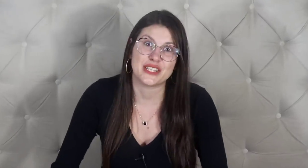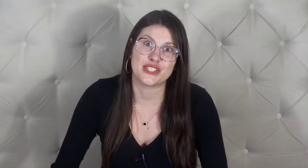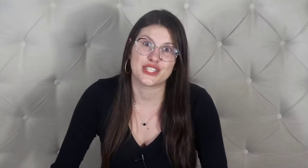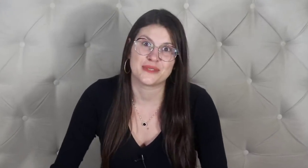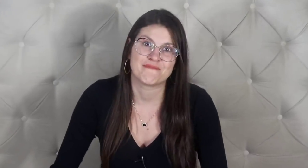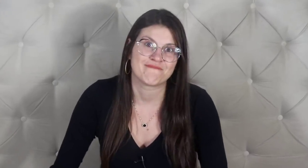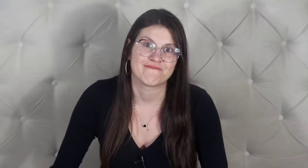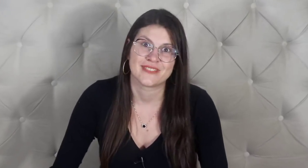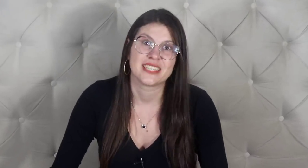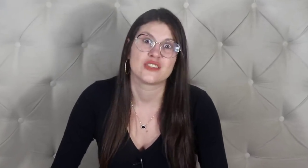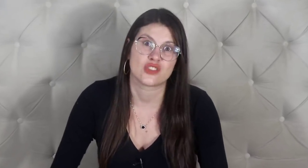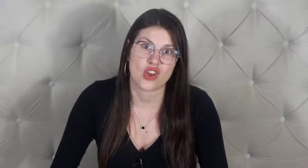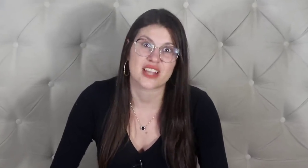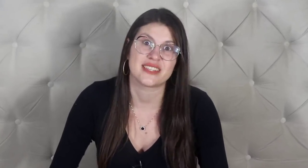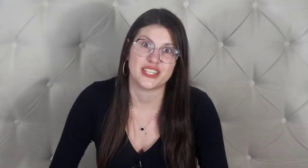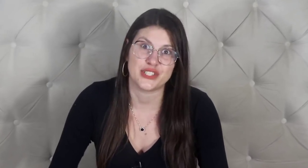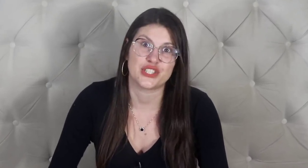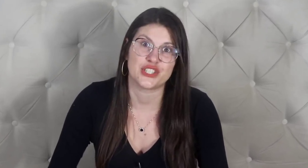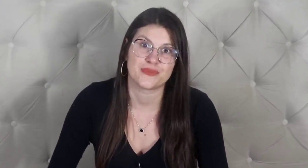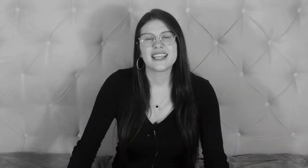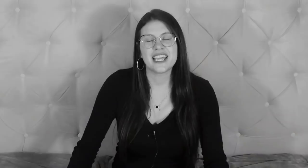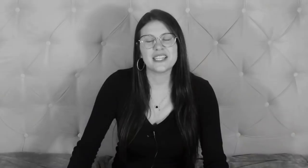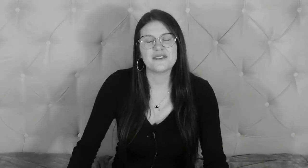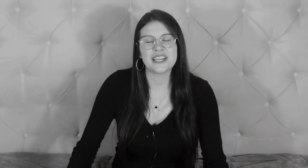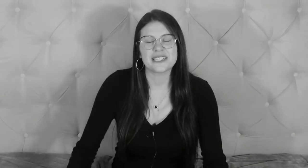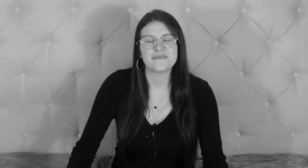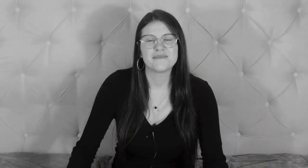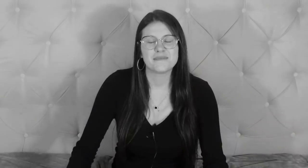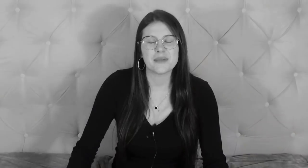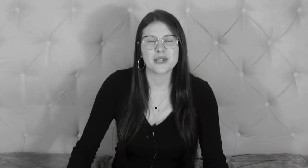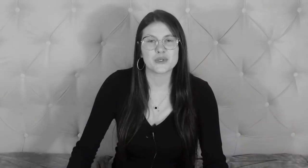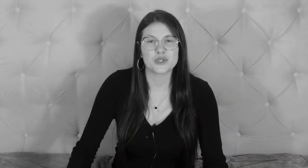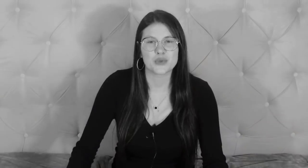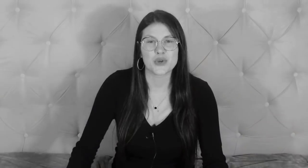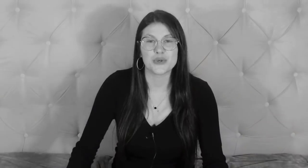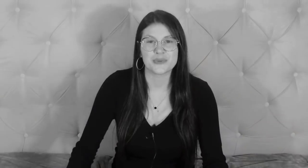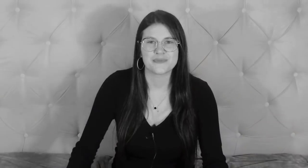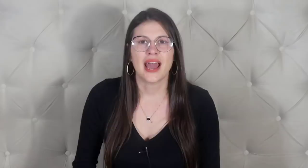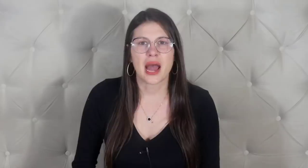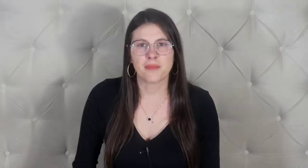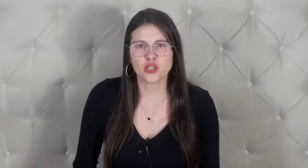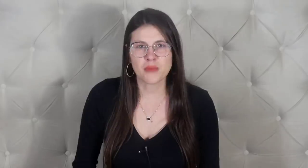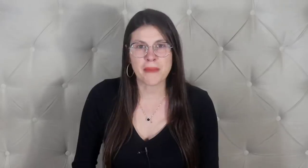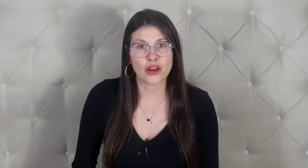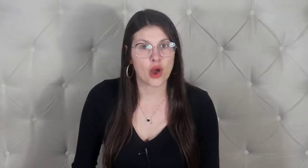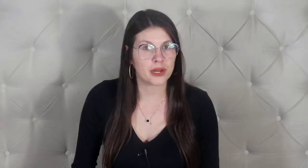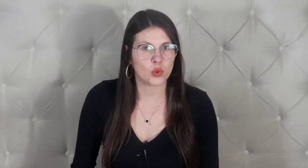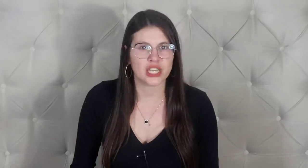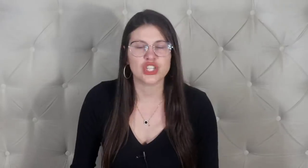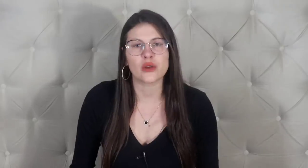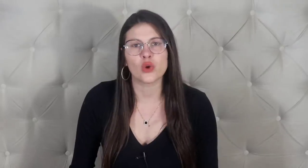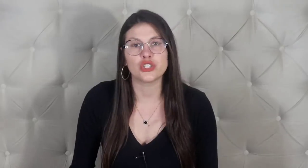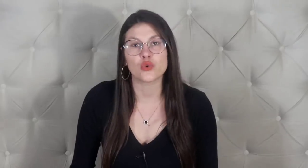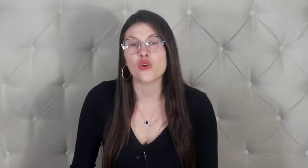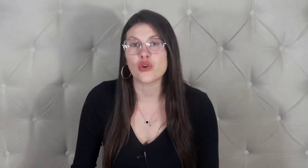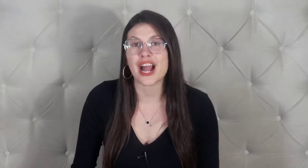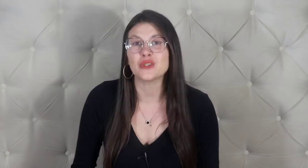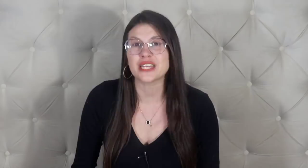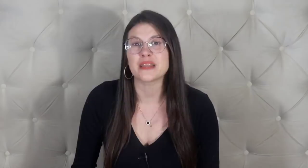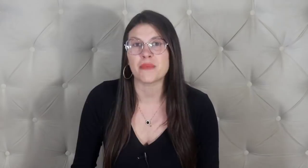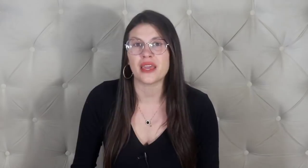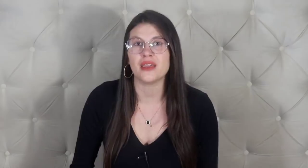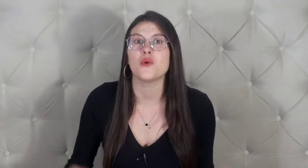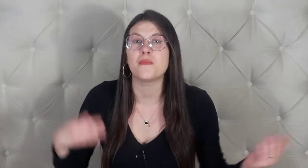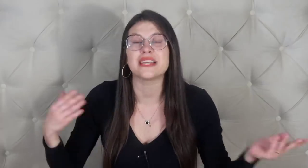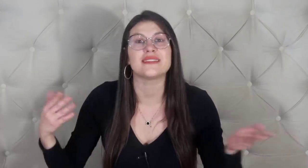Apenas aceite. Só aceite. Quinta-feira, 1º de julho. Após uma manobra durante a noite, o